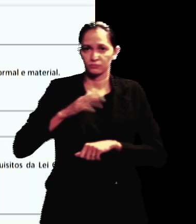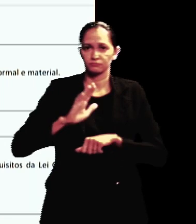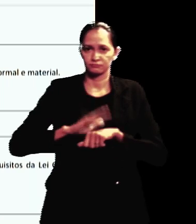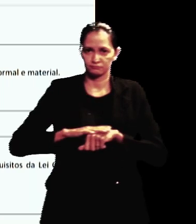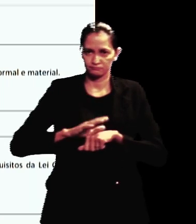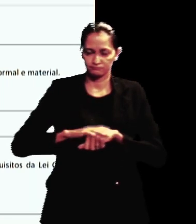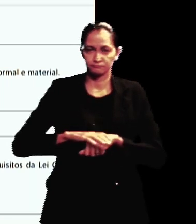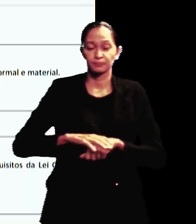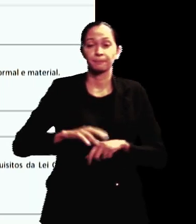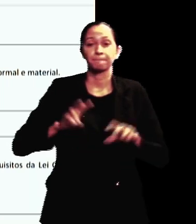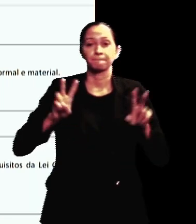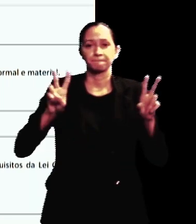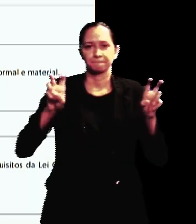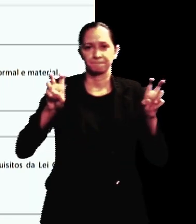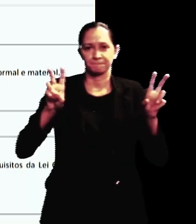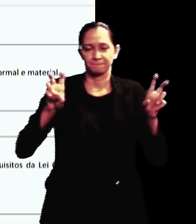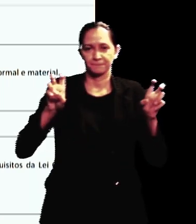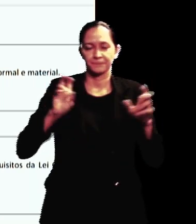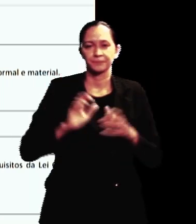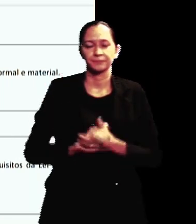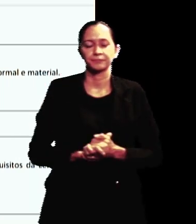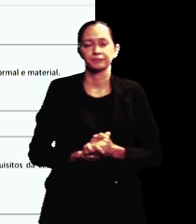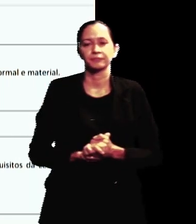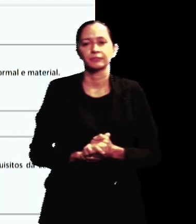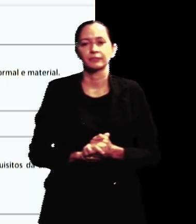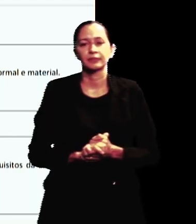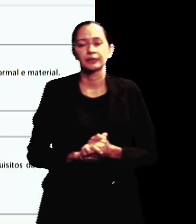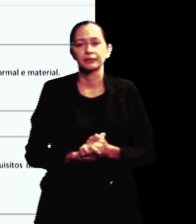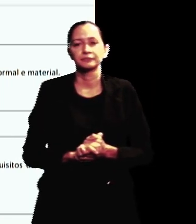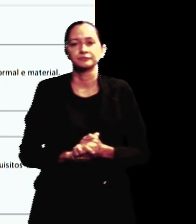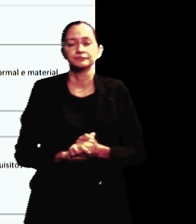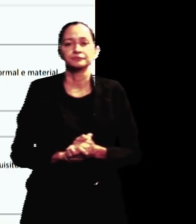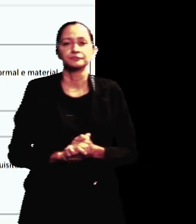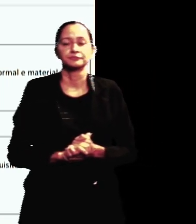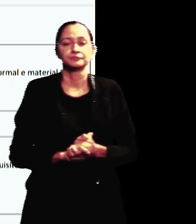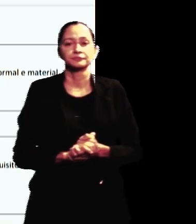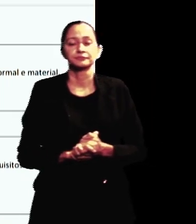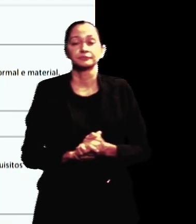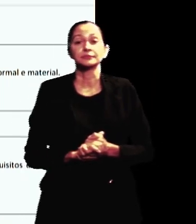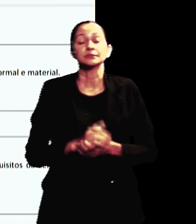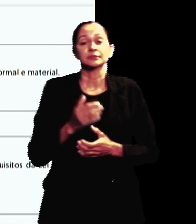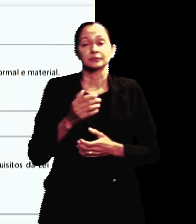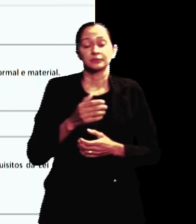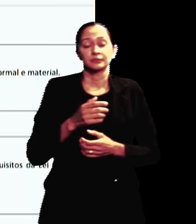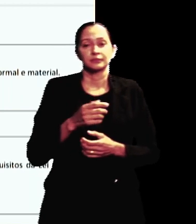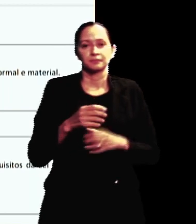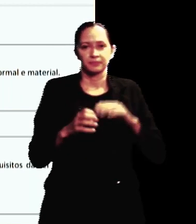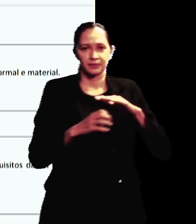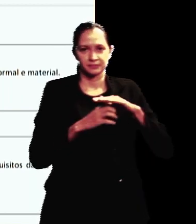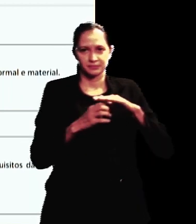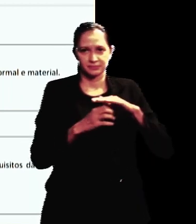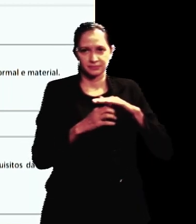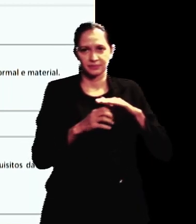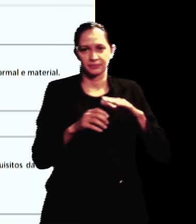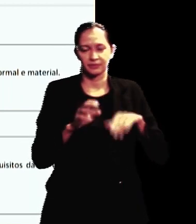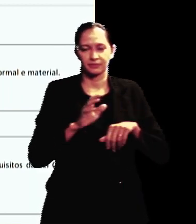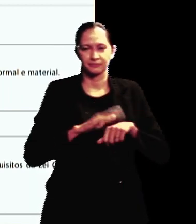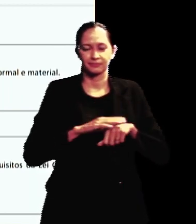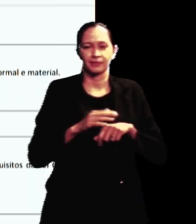que dispõe sobre o fornecimento e instalação pela concessionária de serviço de água de válvulas de retenção de ar